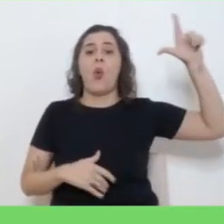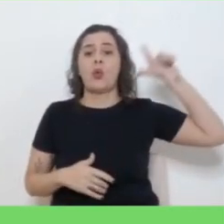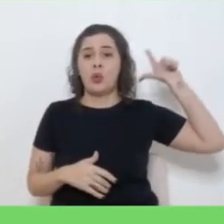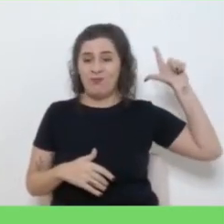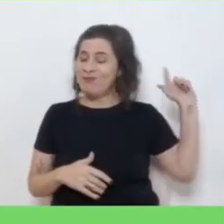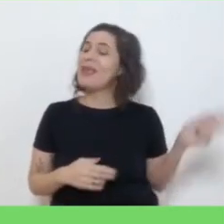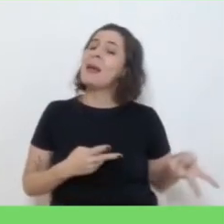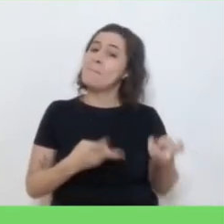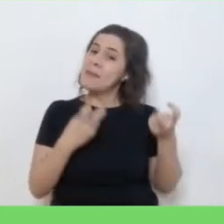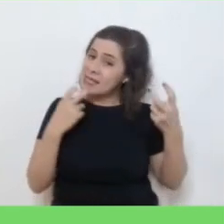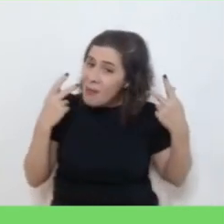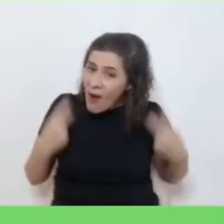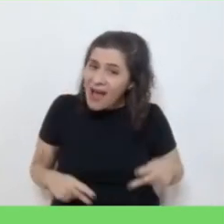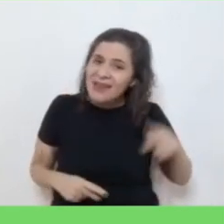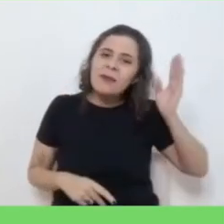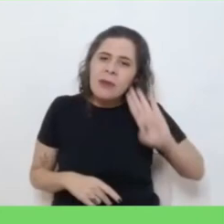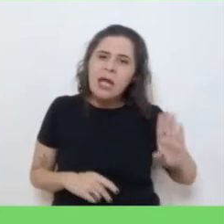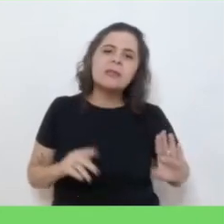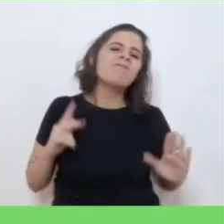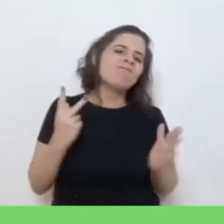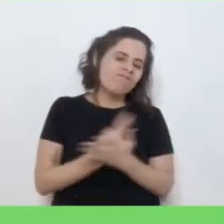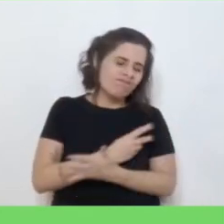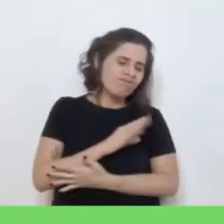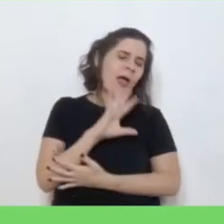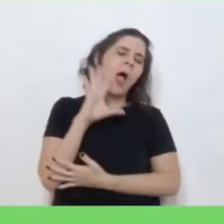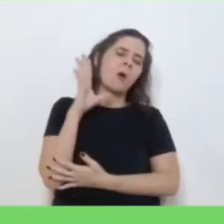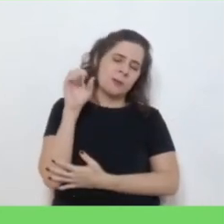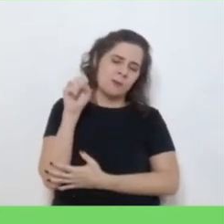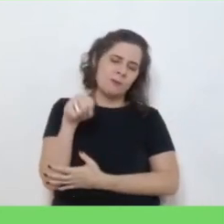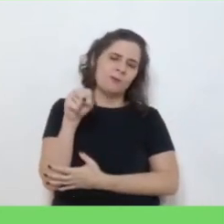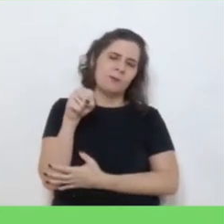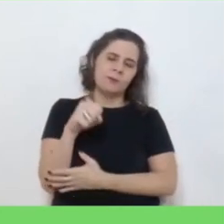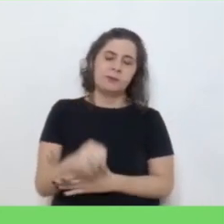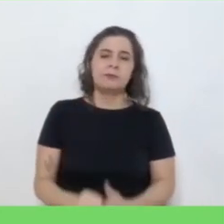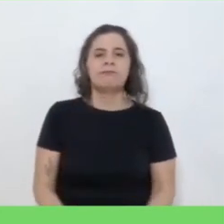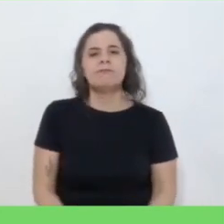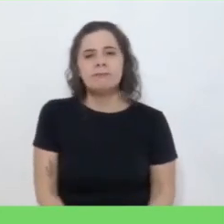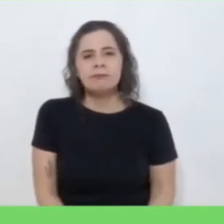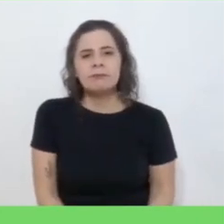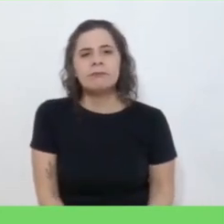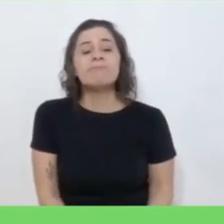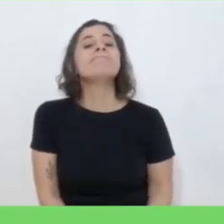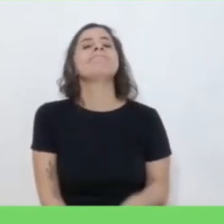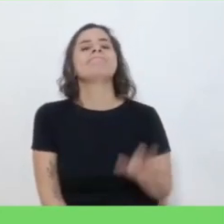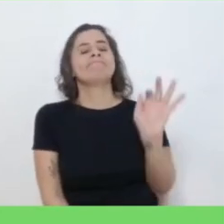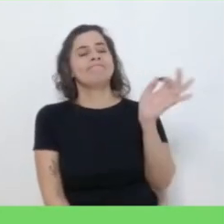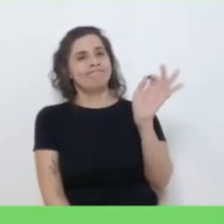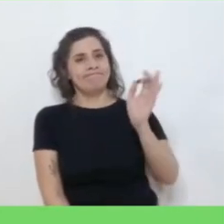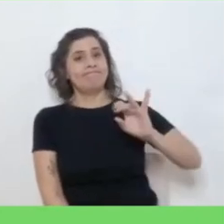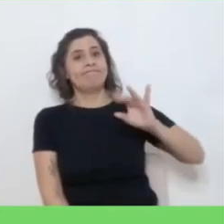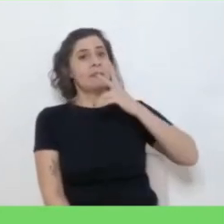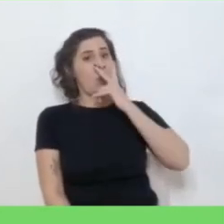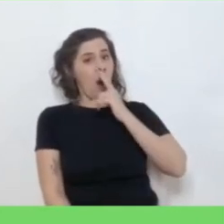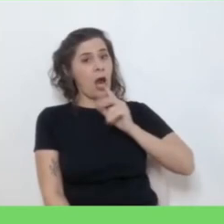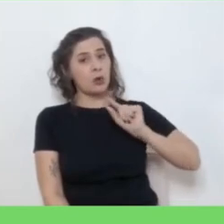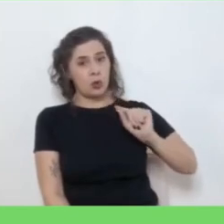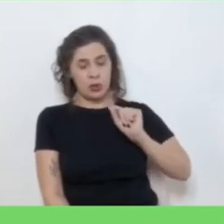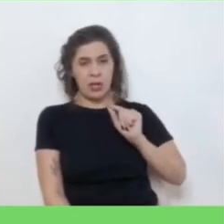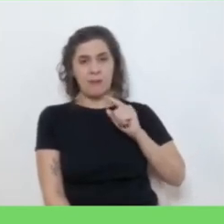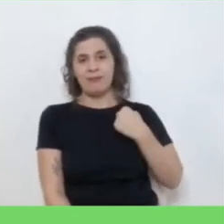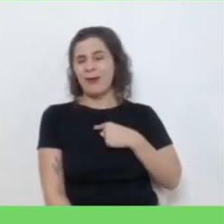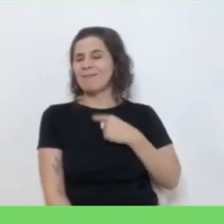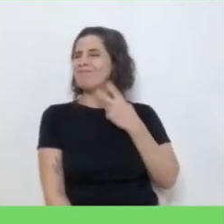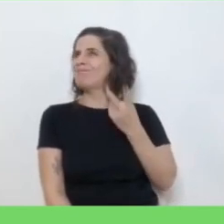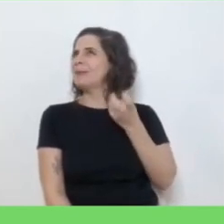Brasil, né? E pode Ô, Eric, falar. eu acho que tem uma coisa também que enganou os investidores, que foi